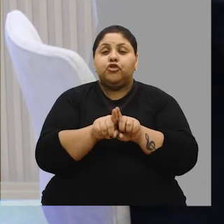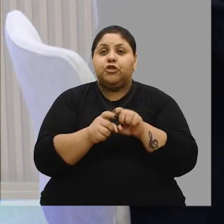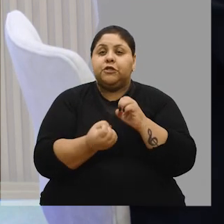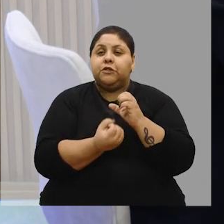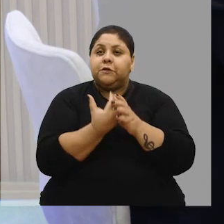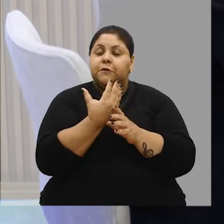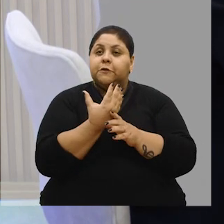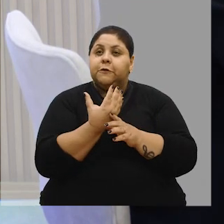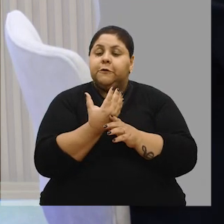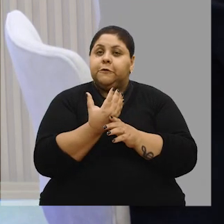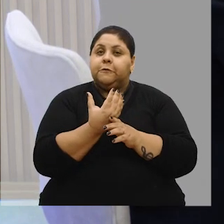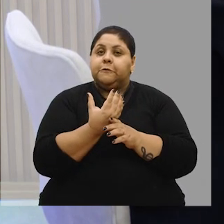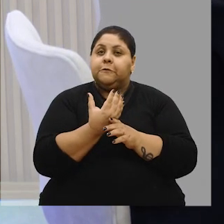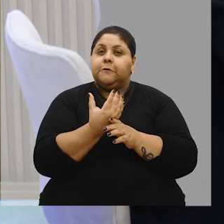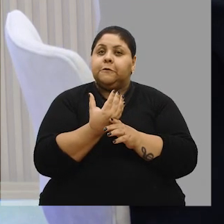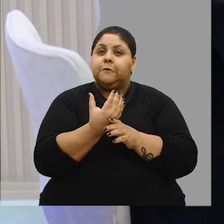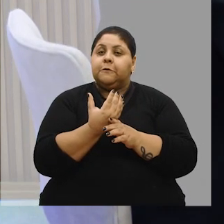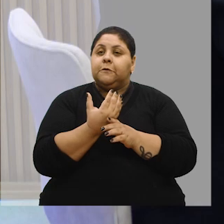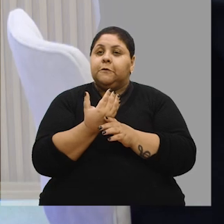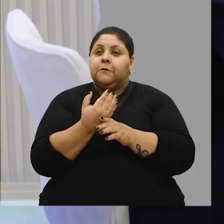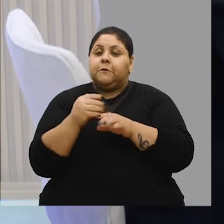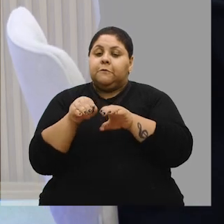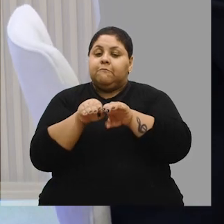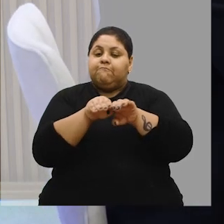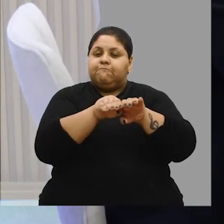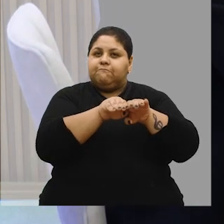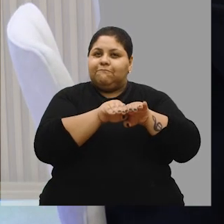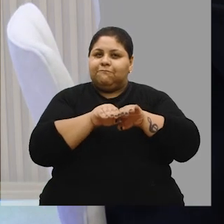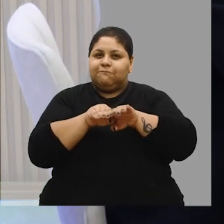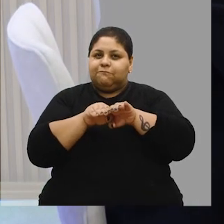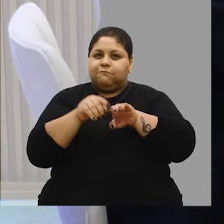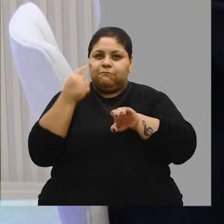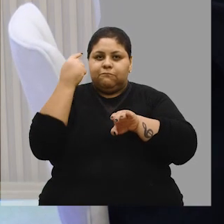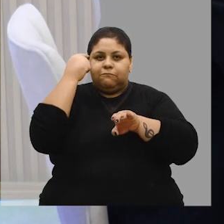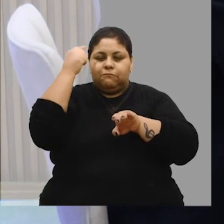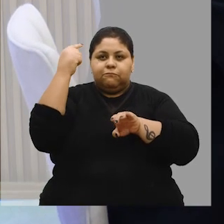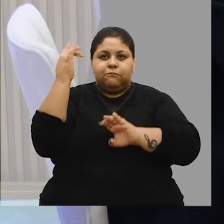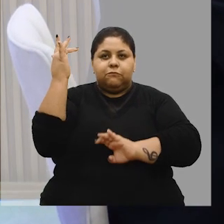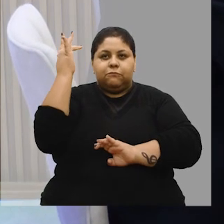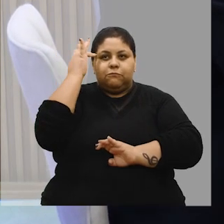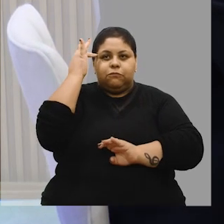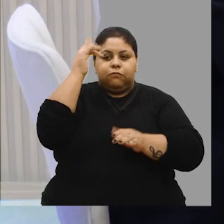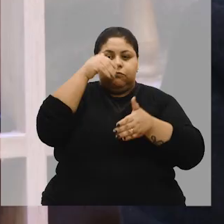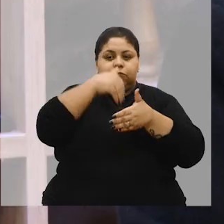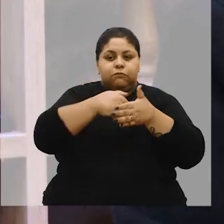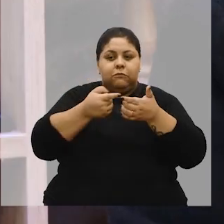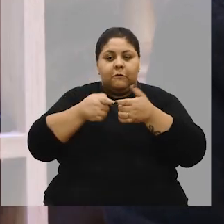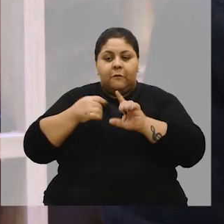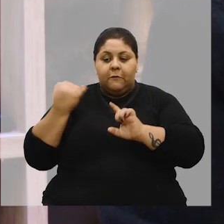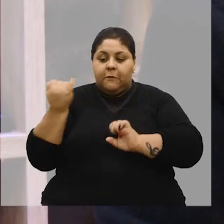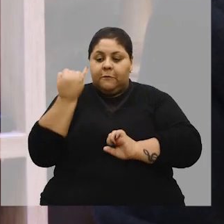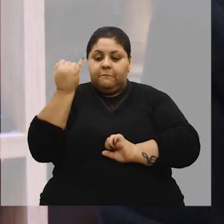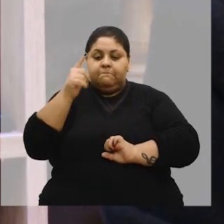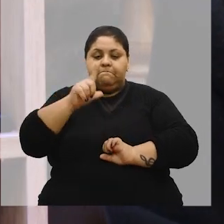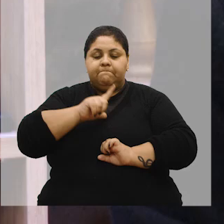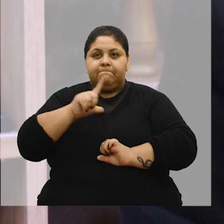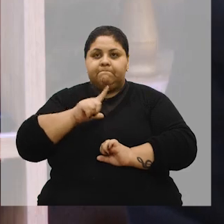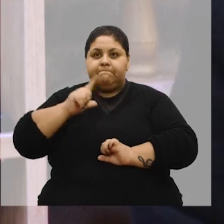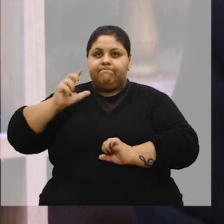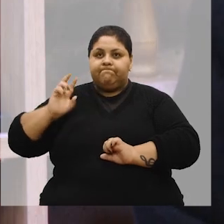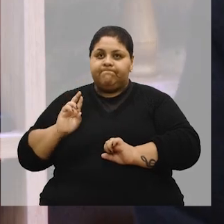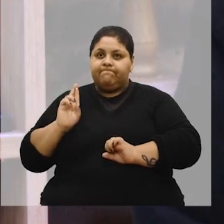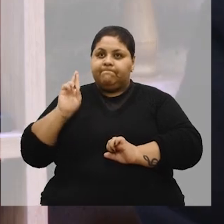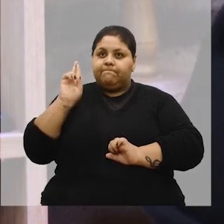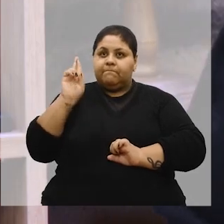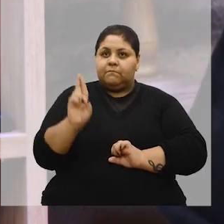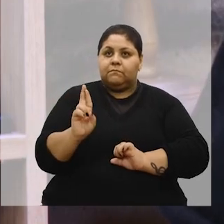que uma paridade a essa analogia em relação ao amadurecimento do voto, mas também com a importância de ter uma